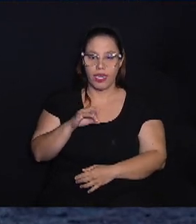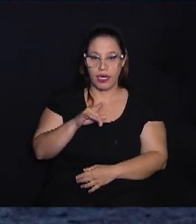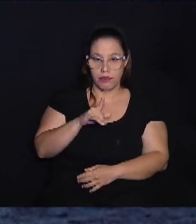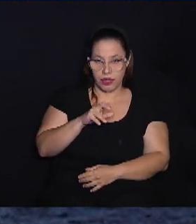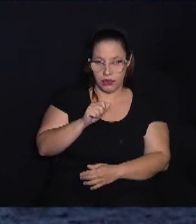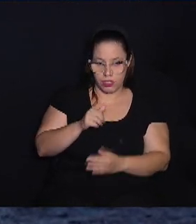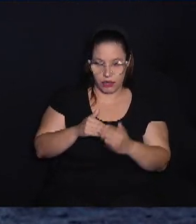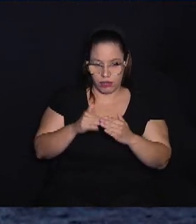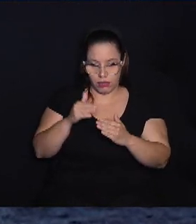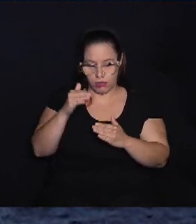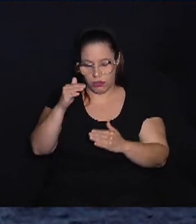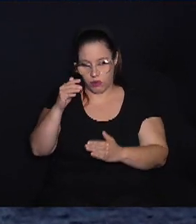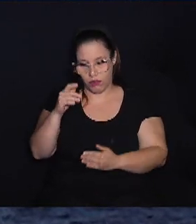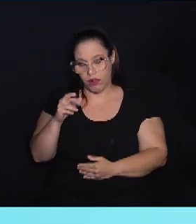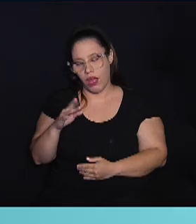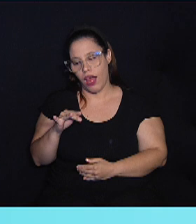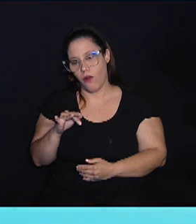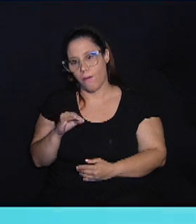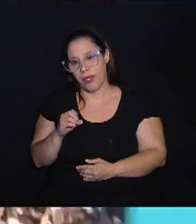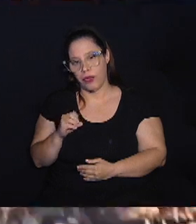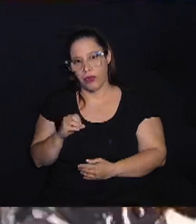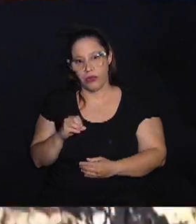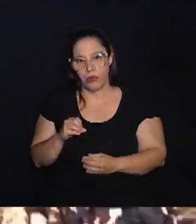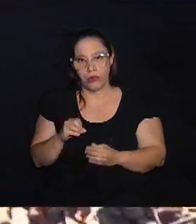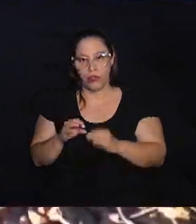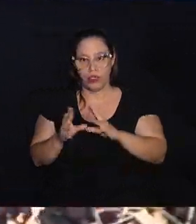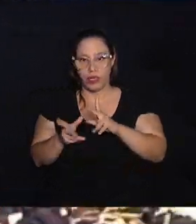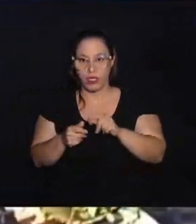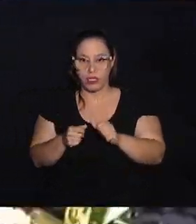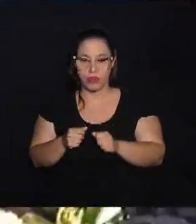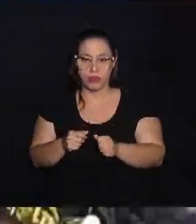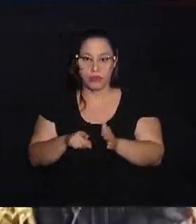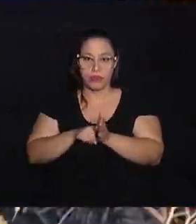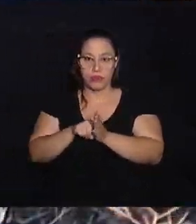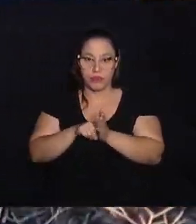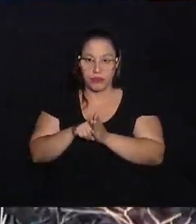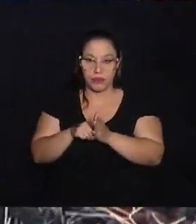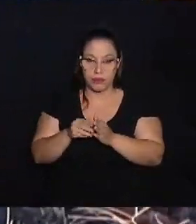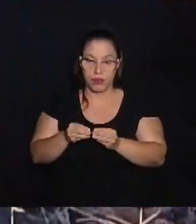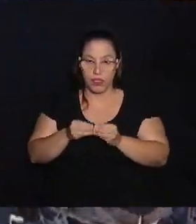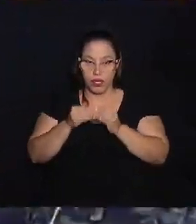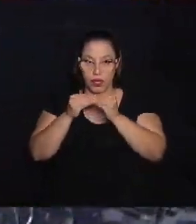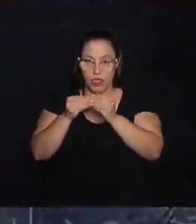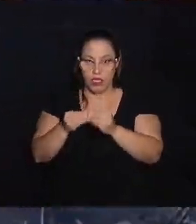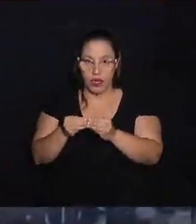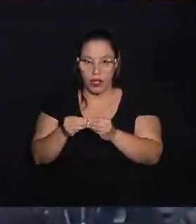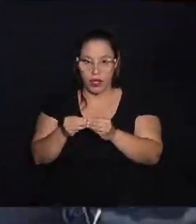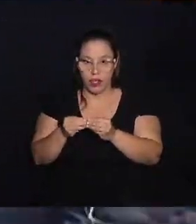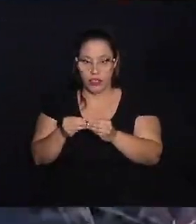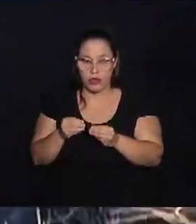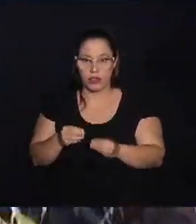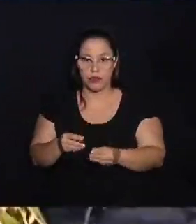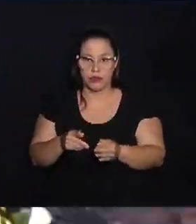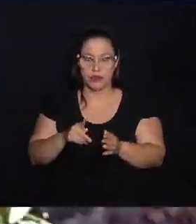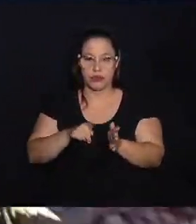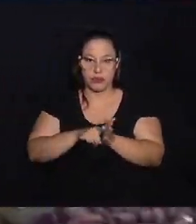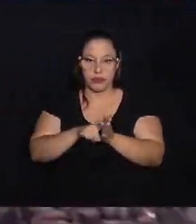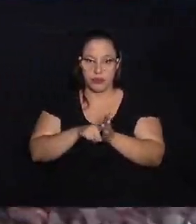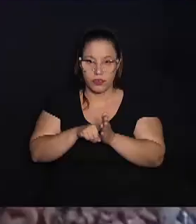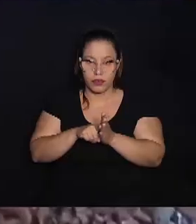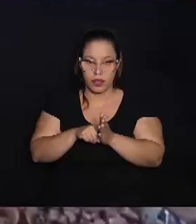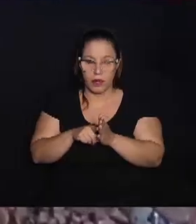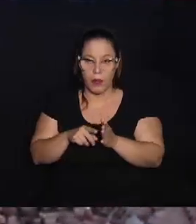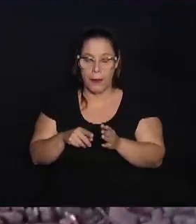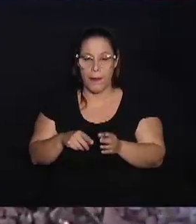o aumento das temperaturas na Terra. Em um estudo recente publicado na Nature Communications, pesquisadores da Universidade de